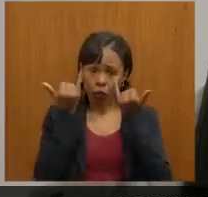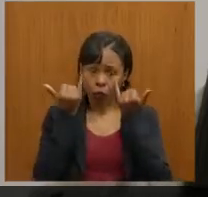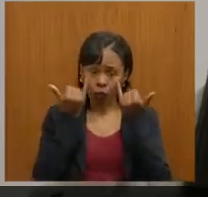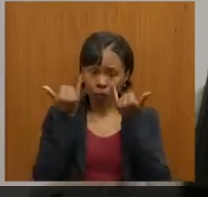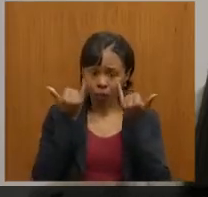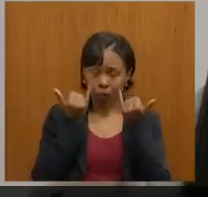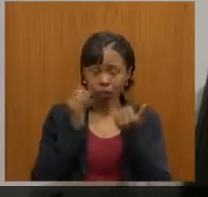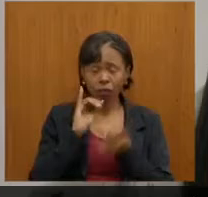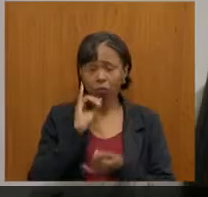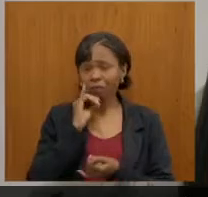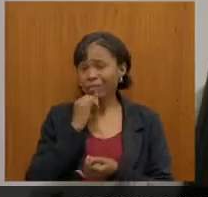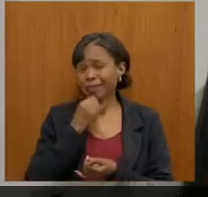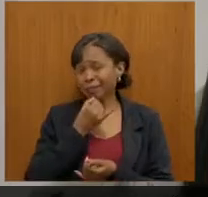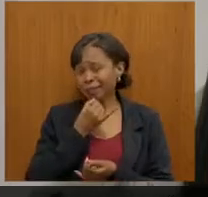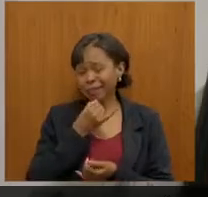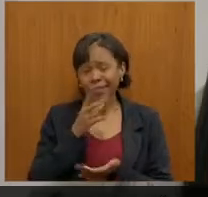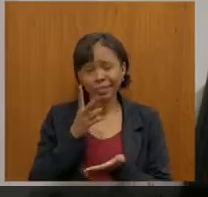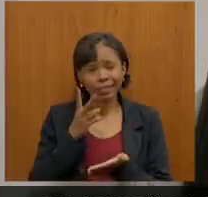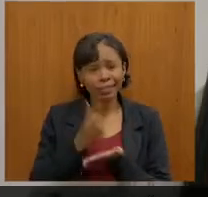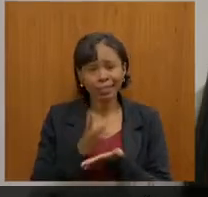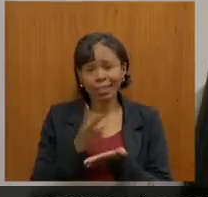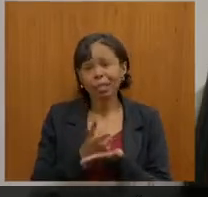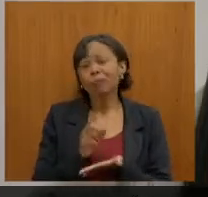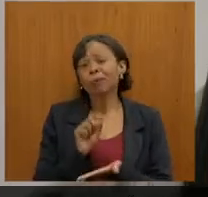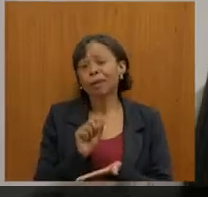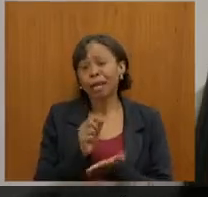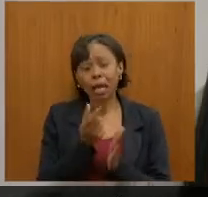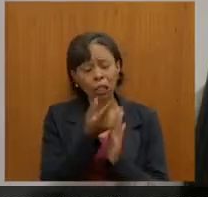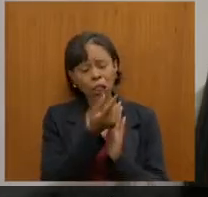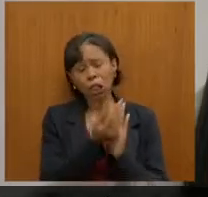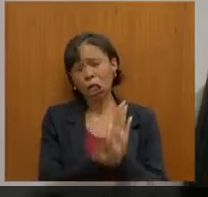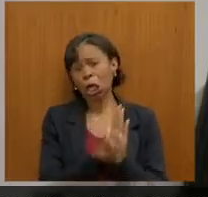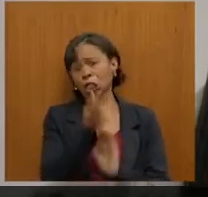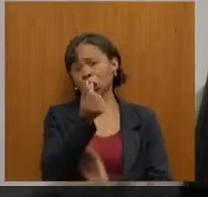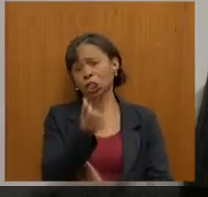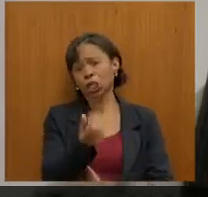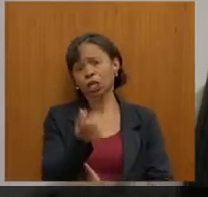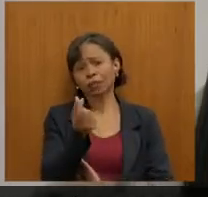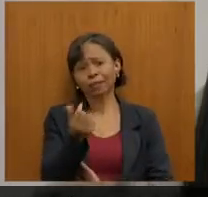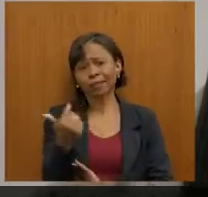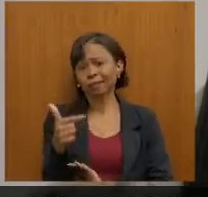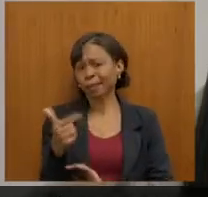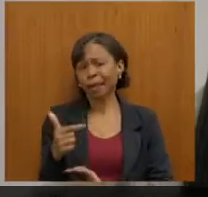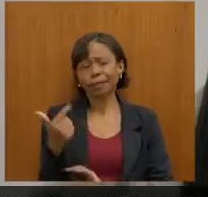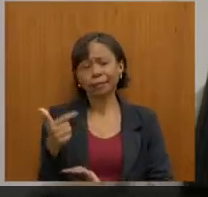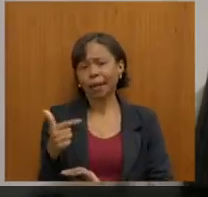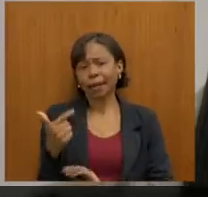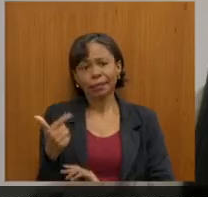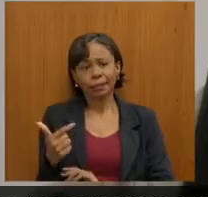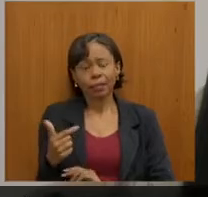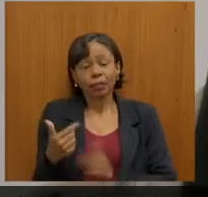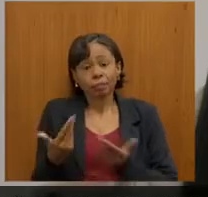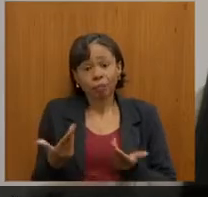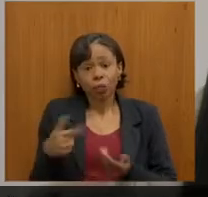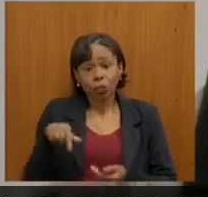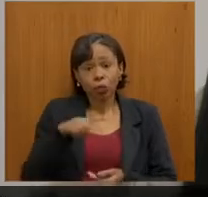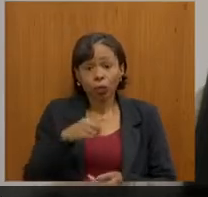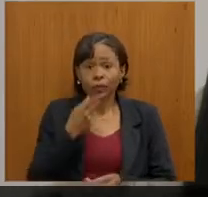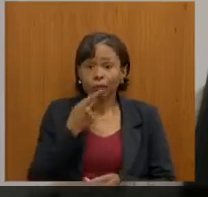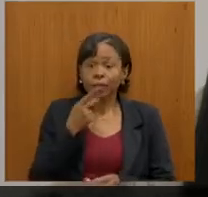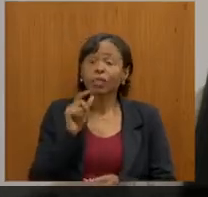gente tem Infelizmente sempre é não tem dinheiro e quando a gente está falando em salvar vidas sabe Cláudia